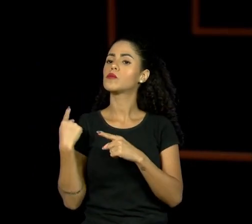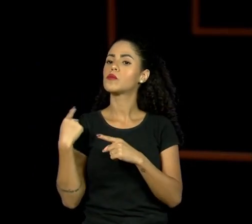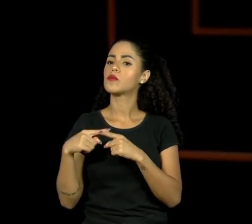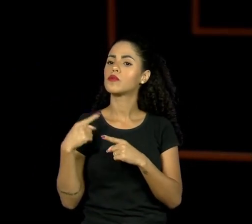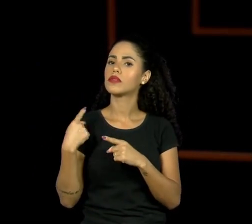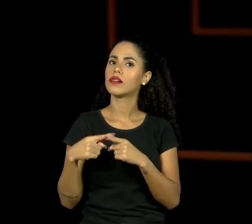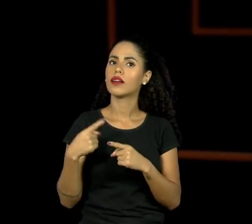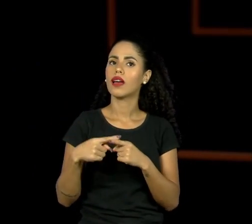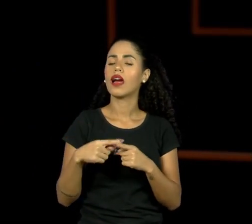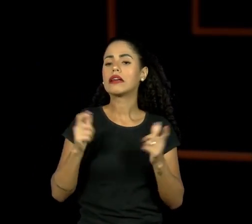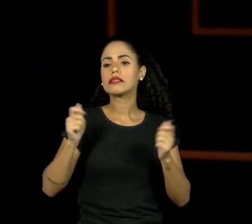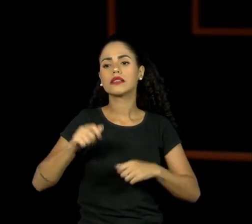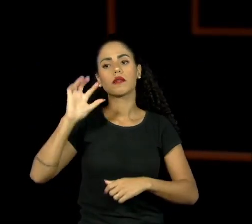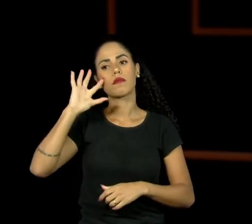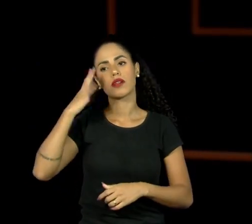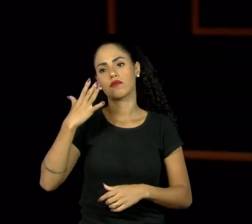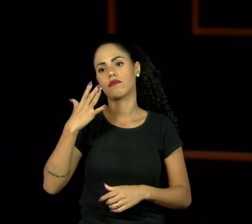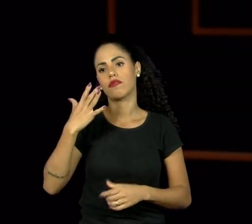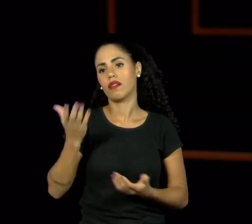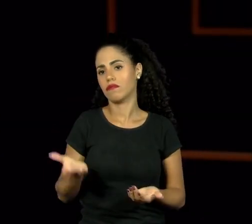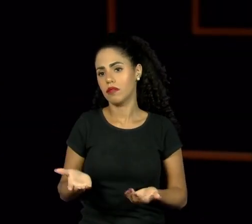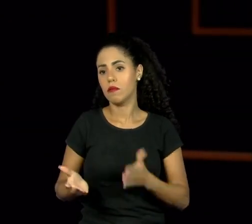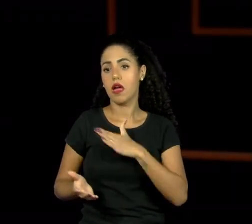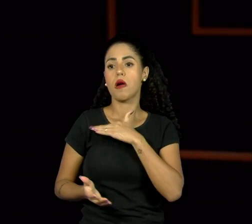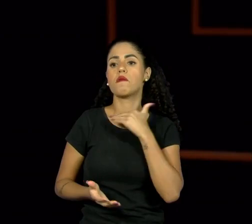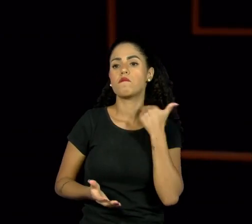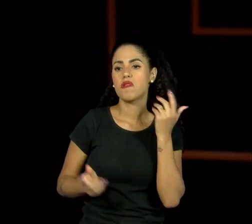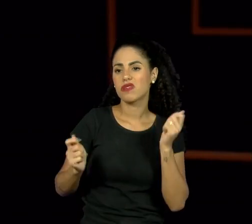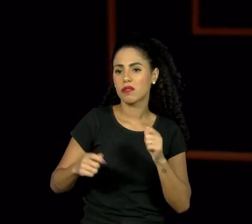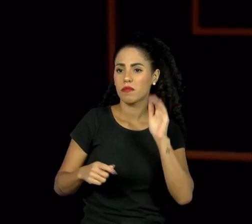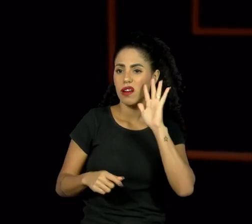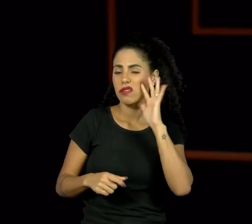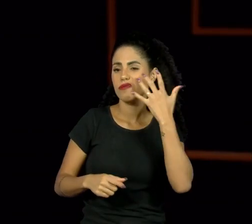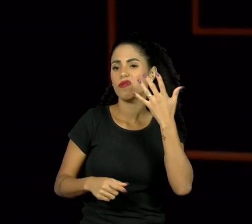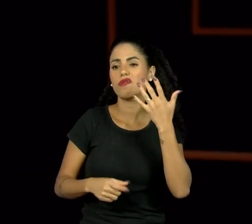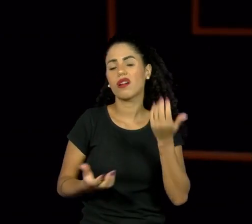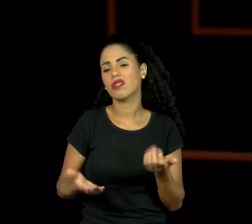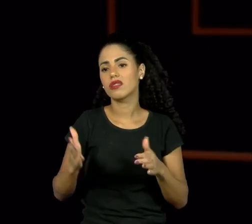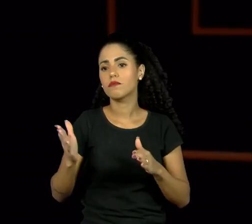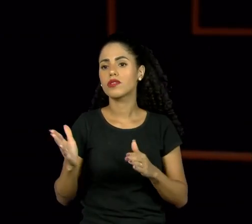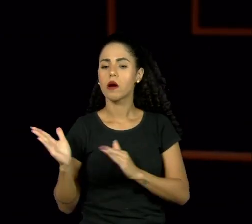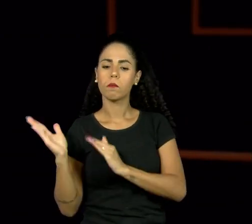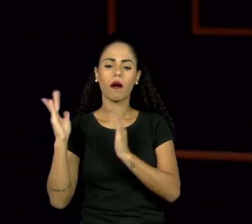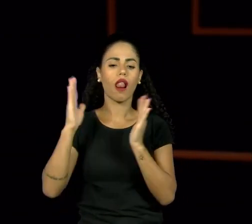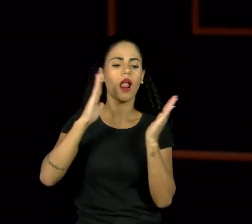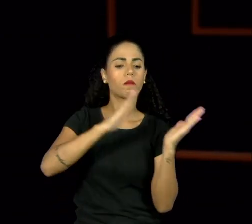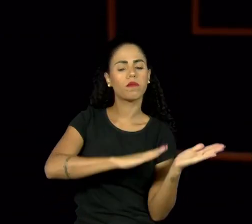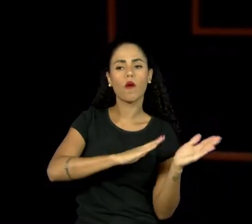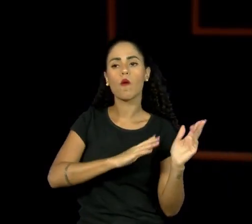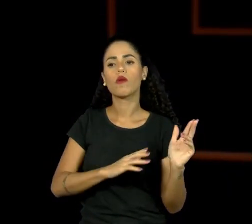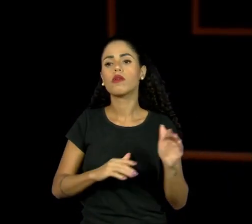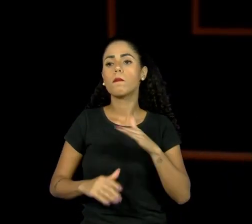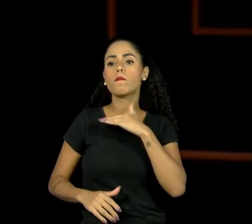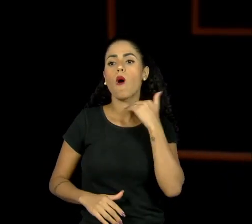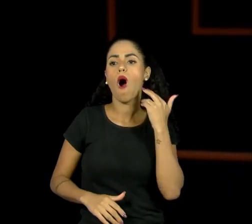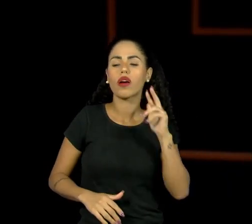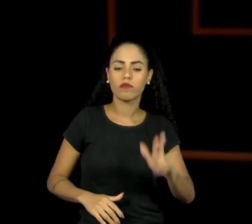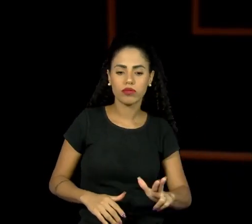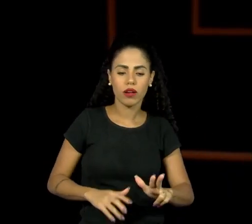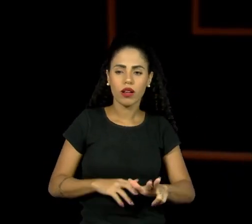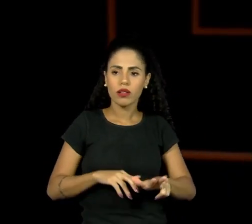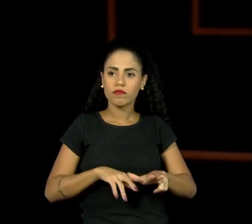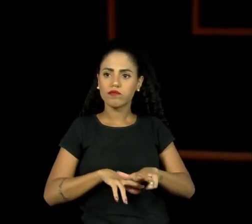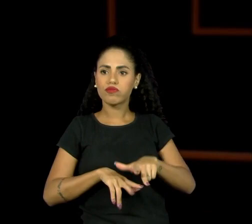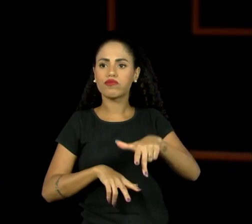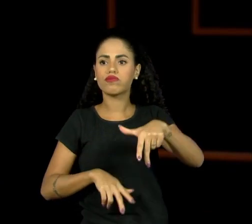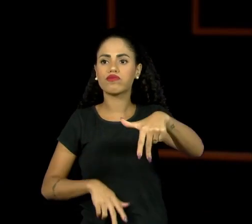tem jeito para tudo, até para a morte, que a gente pode ressuscitar. Então é maravilhoso você ter uma experiência dessa e transcender. Acabou,